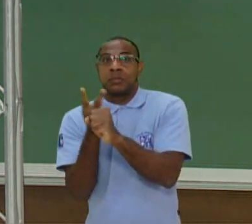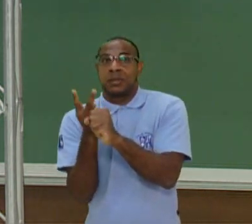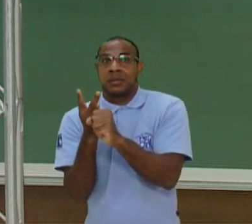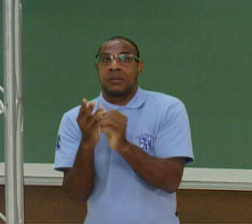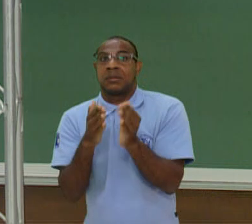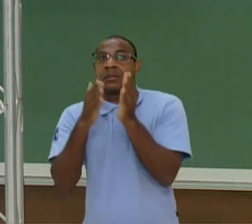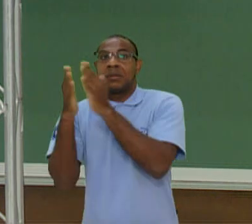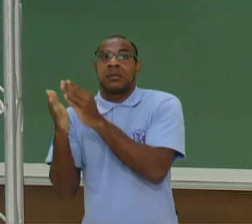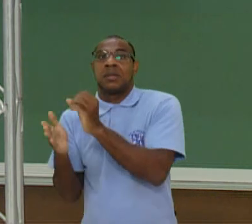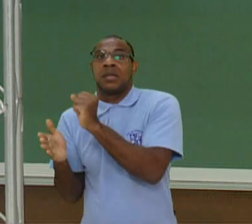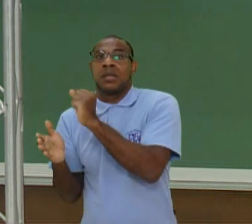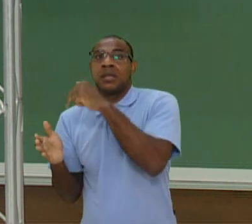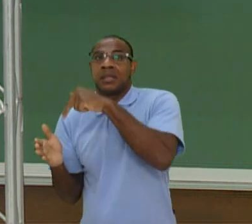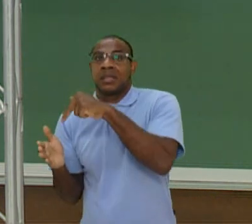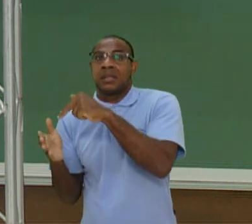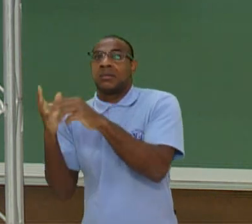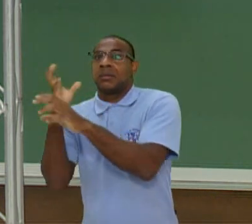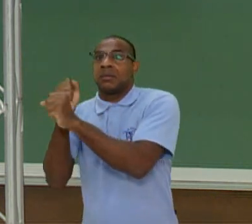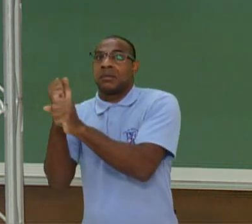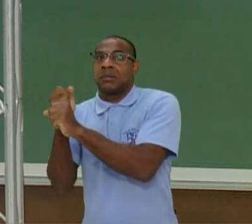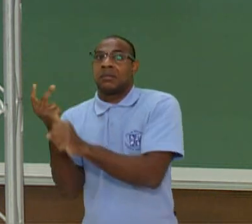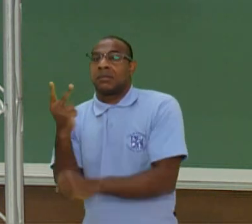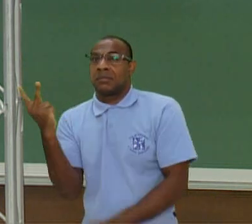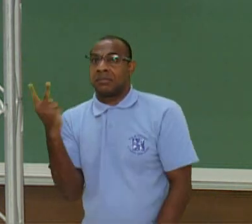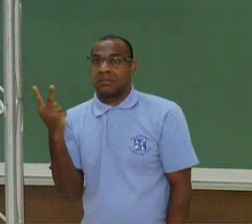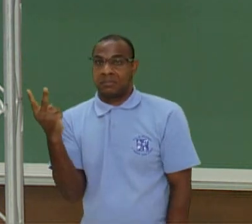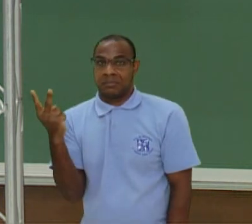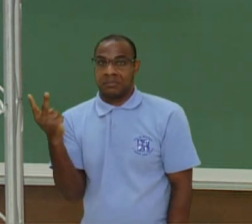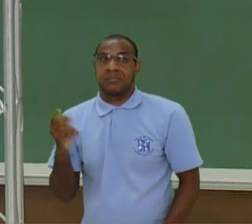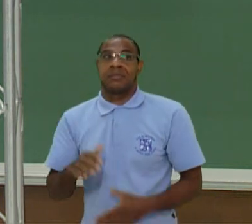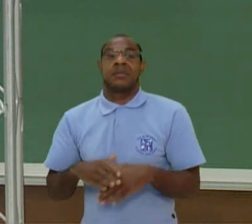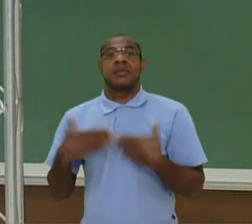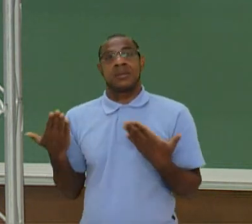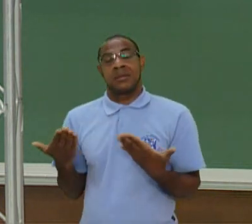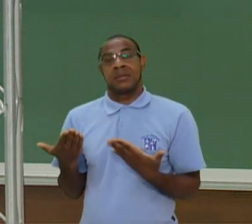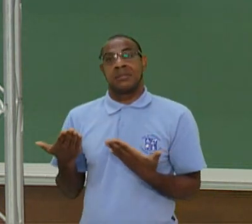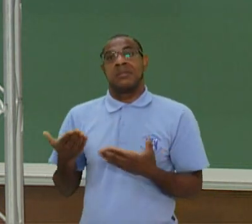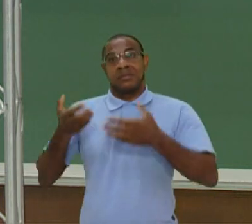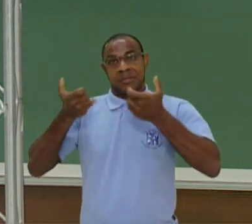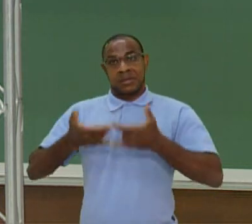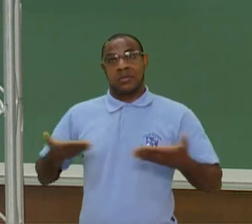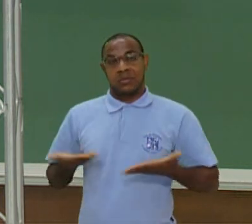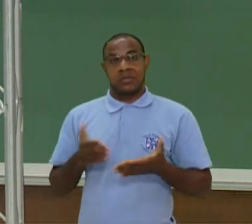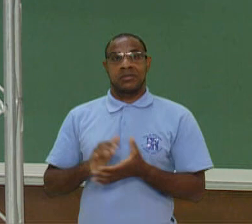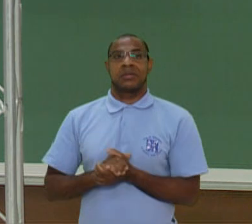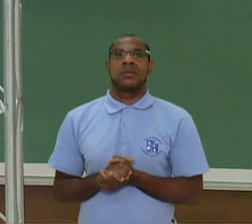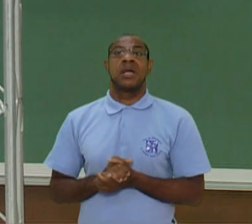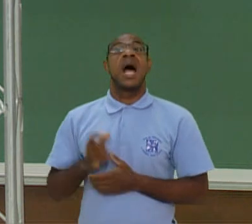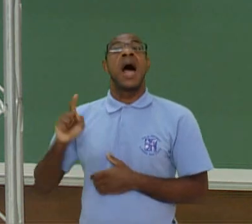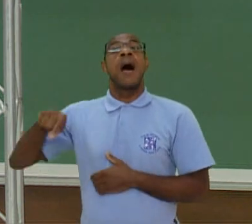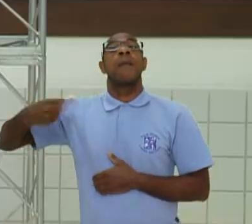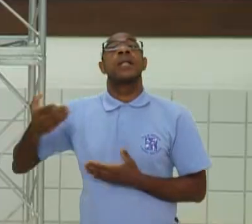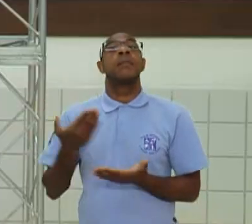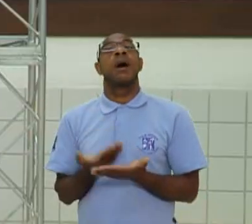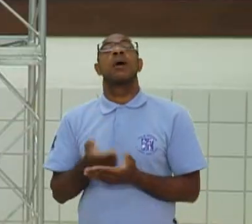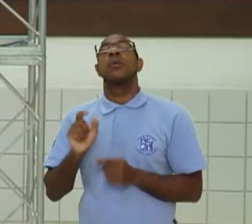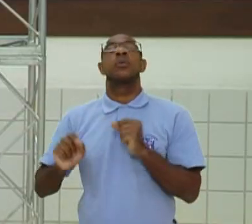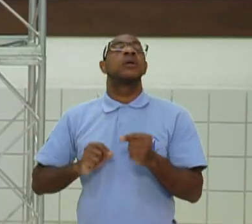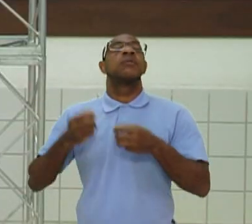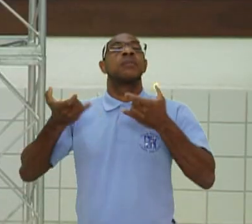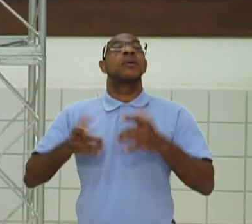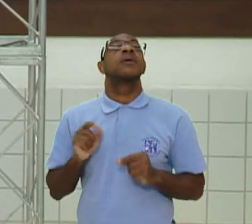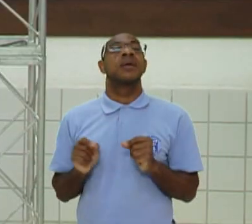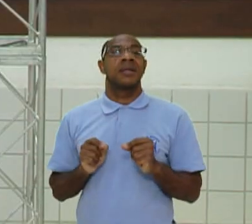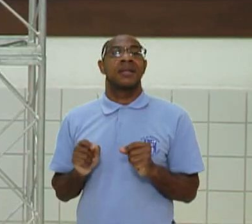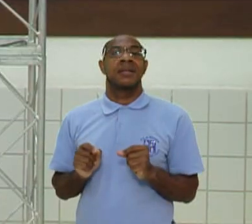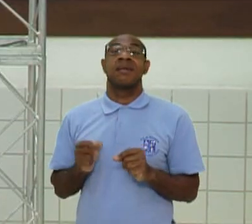argumentos em seno por uma dedução simples de fórmula. Tá? Então foi isso que vimos hoje. E o que vamos fazer na próxima aula? Na próxima aula a gente